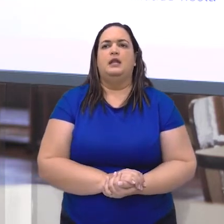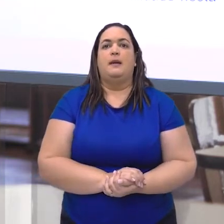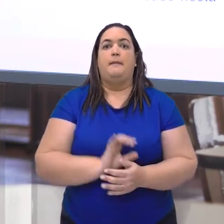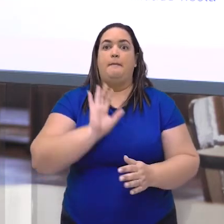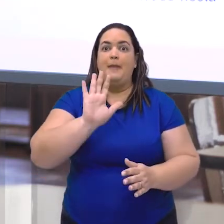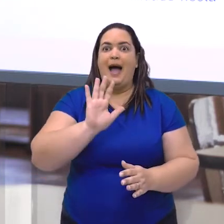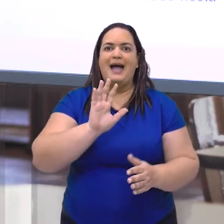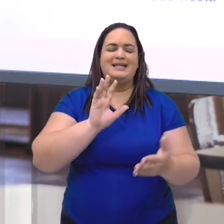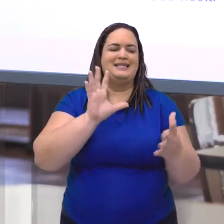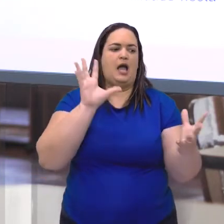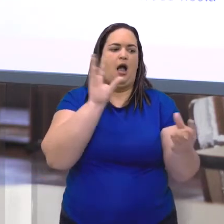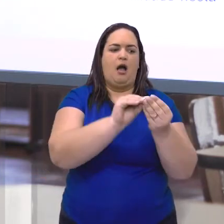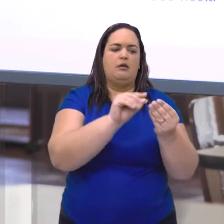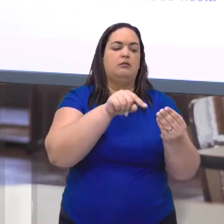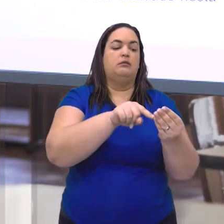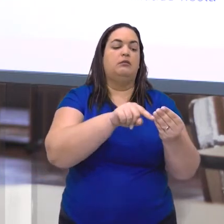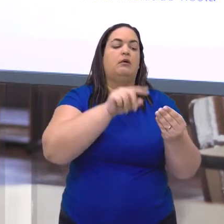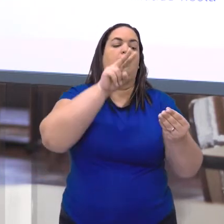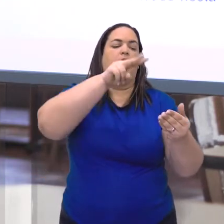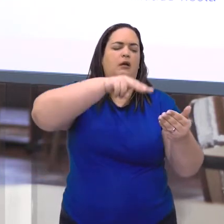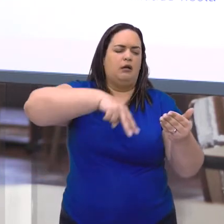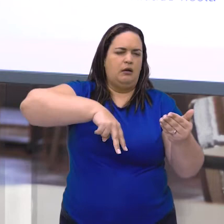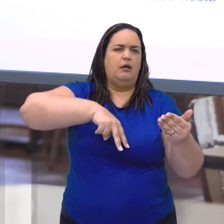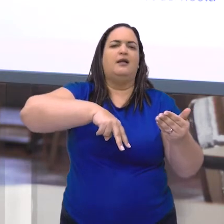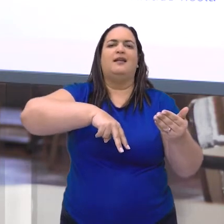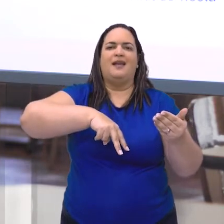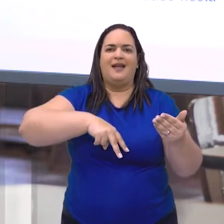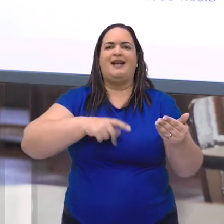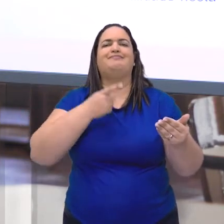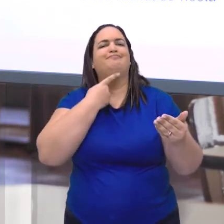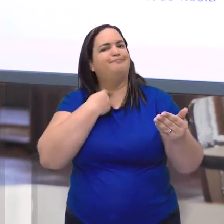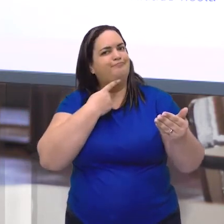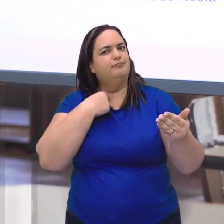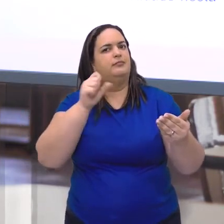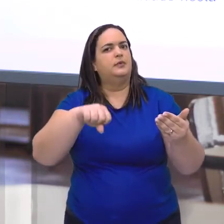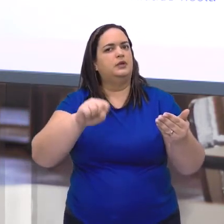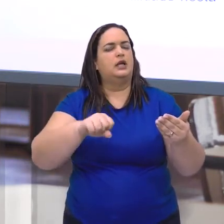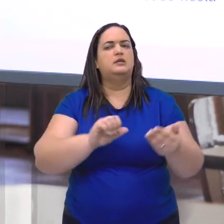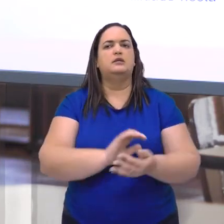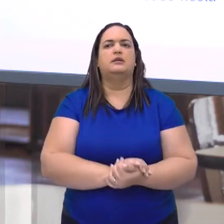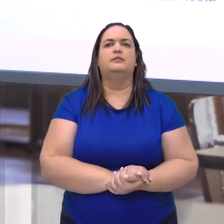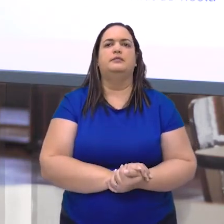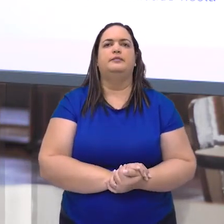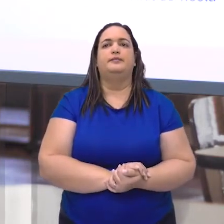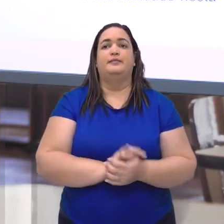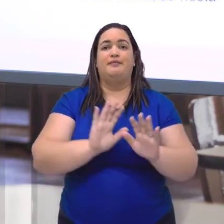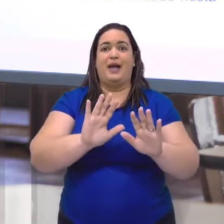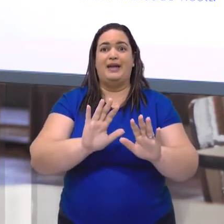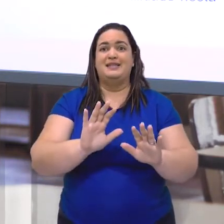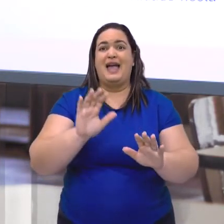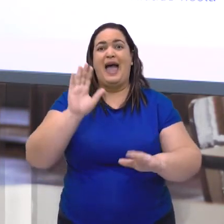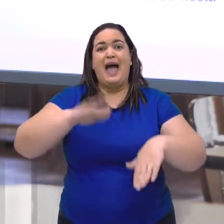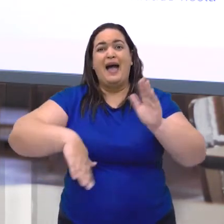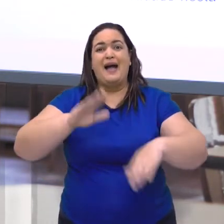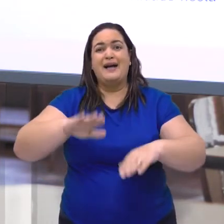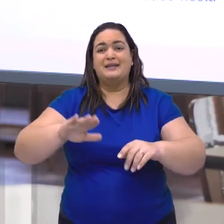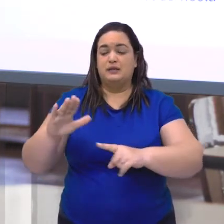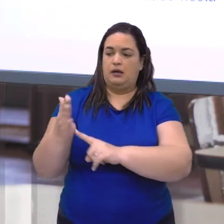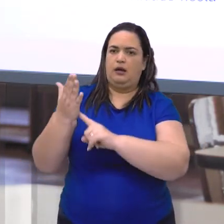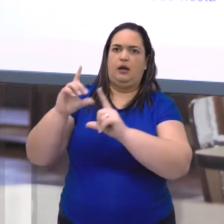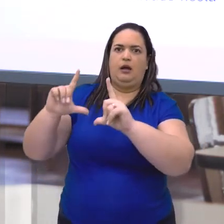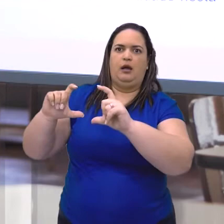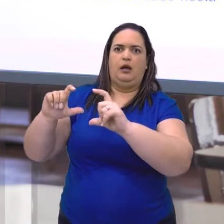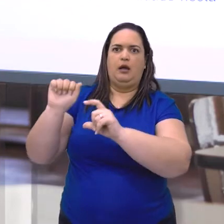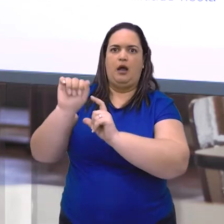essa sinopse é que você poderá ter vontade, né? Se bem que a imagem ela chama muita atenção e ela